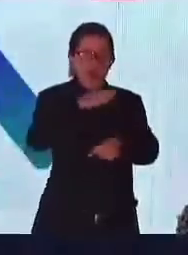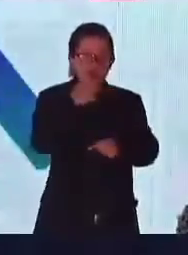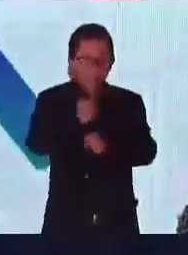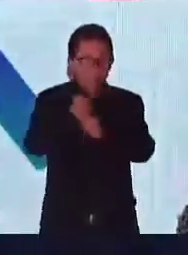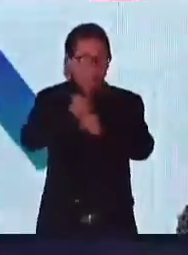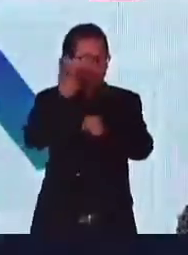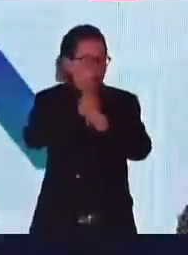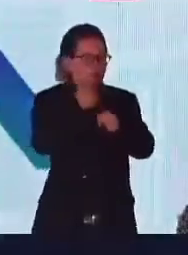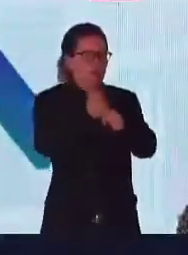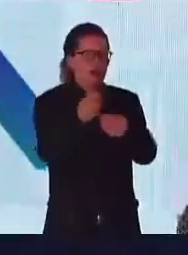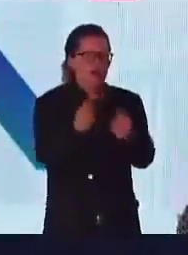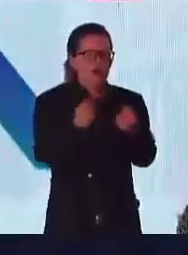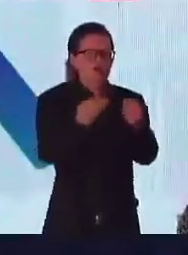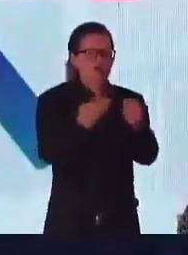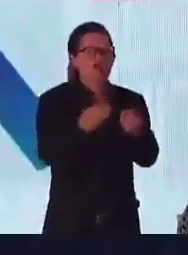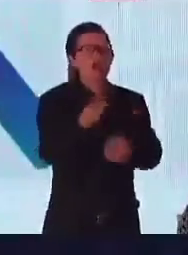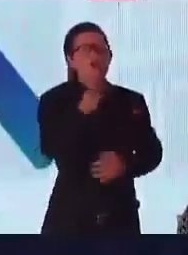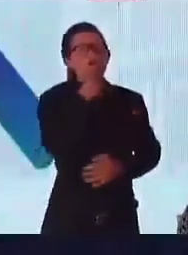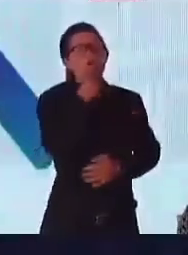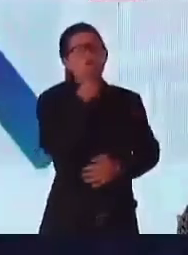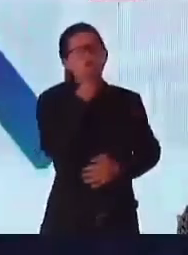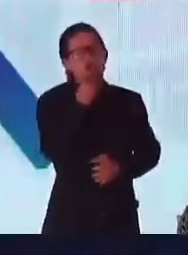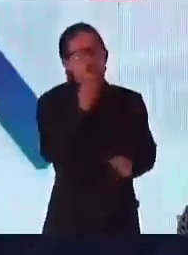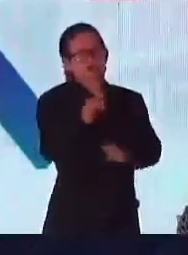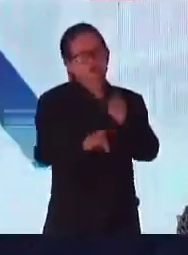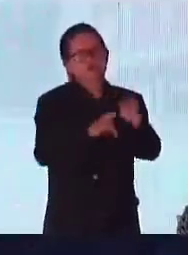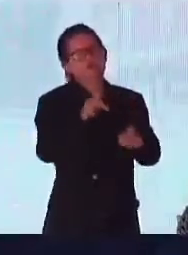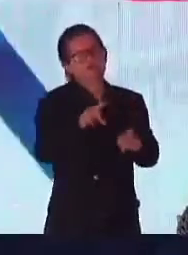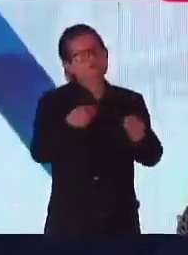mais oportunidades para o povo brasileiro.